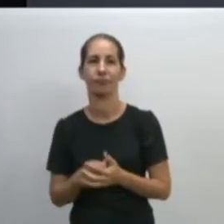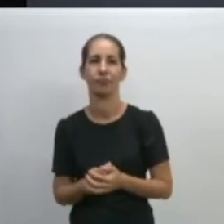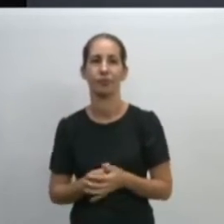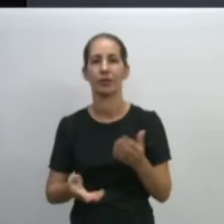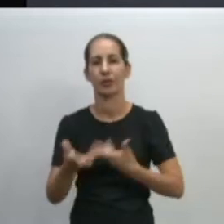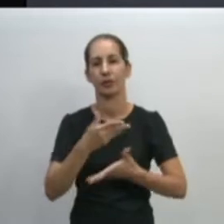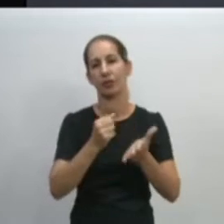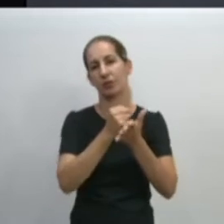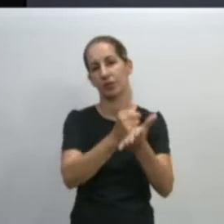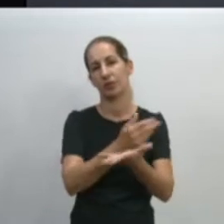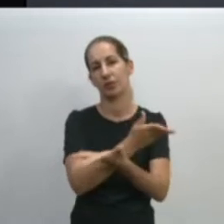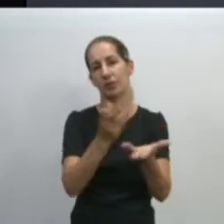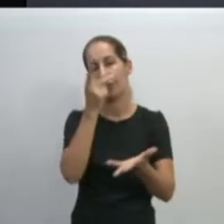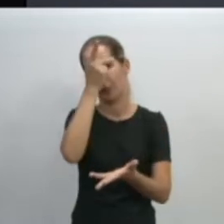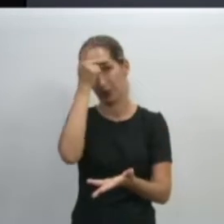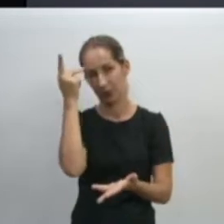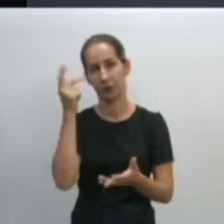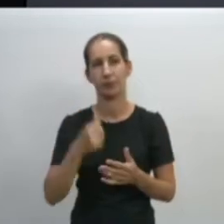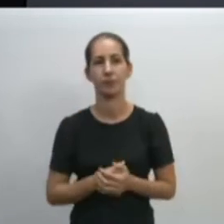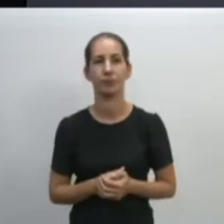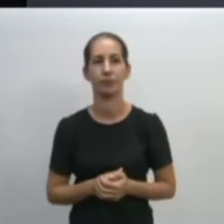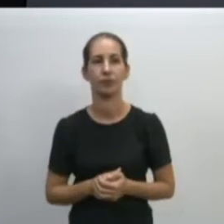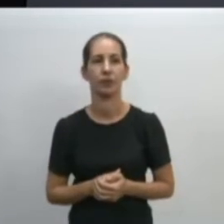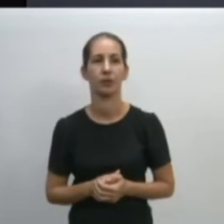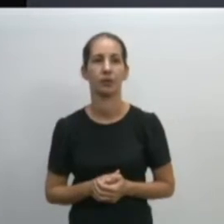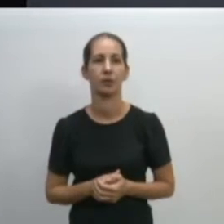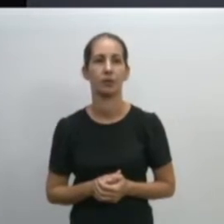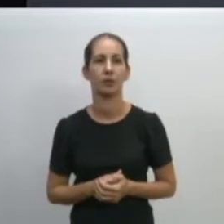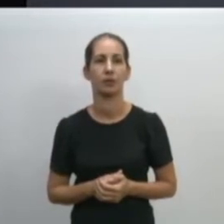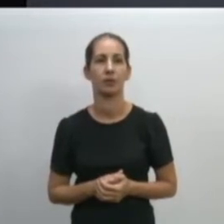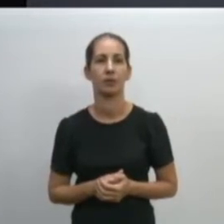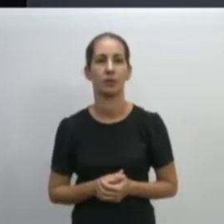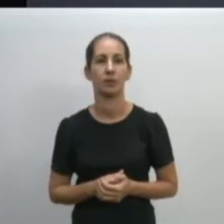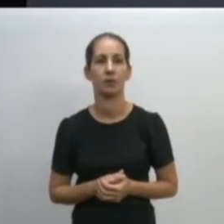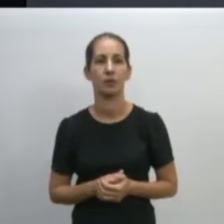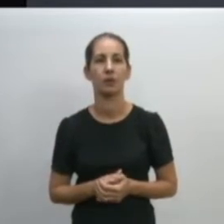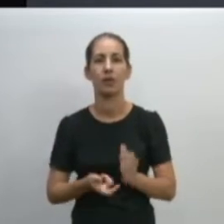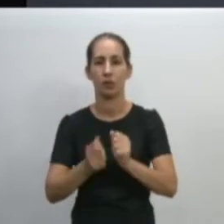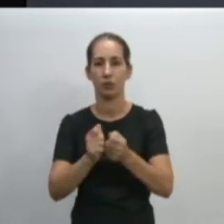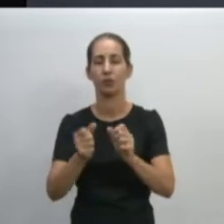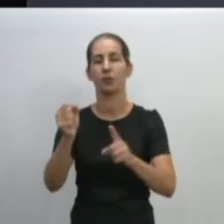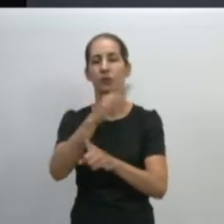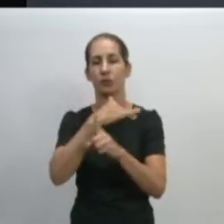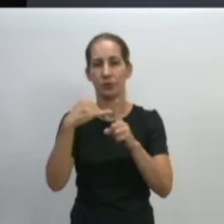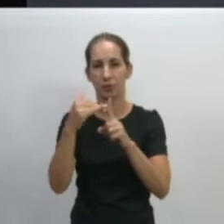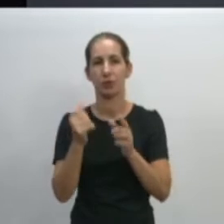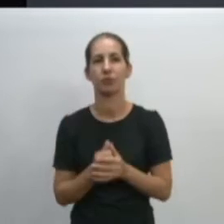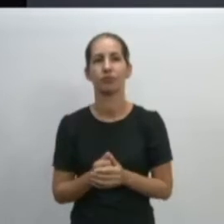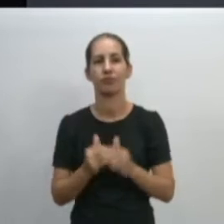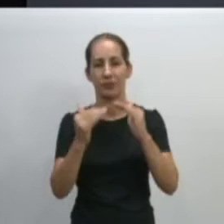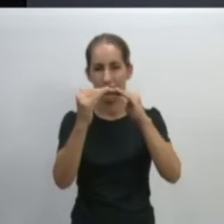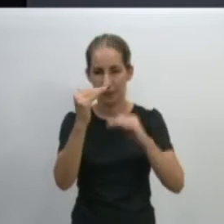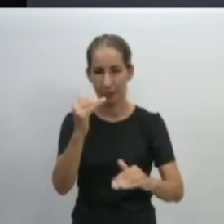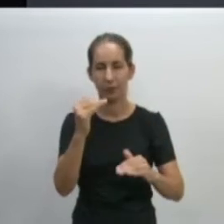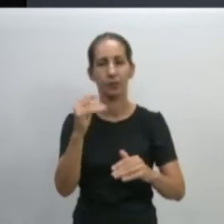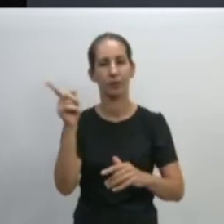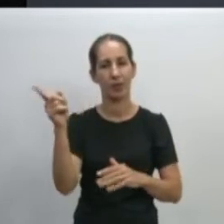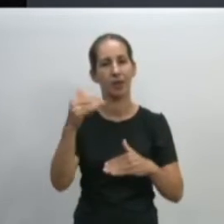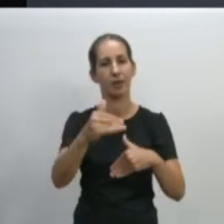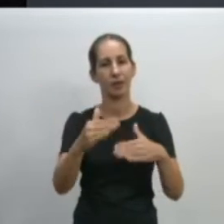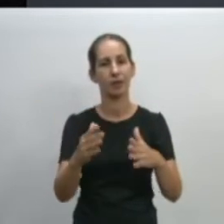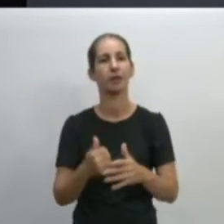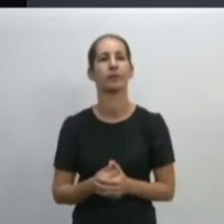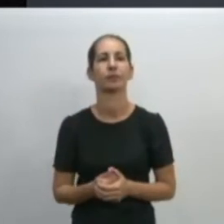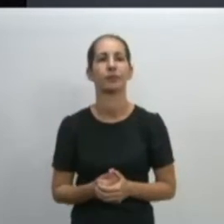vem a atender a necessidade da população e a questão econômica e social que declinou naquela área e